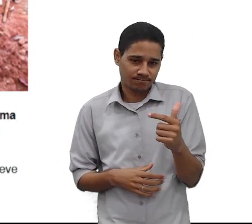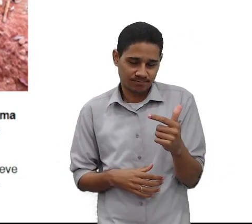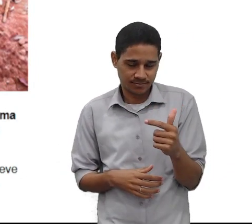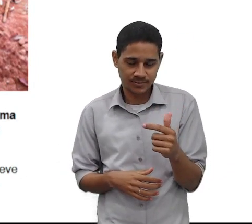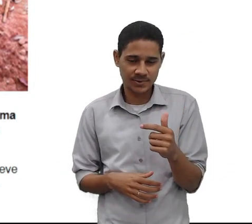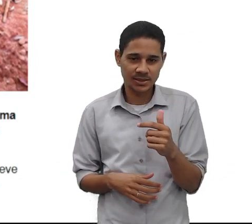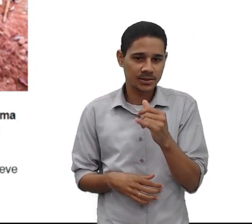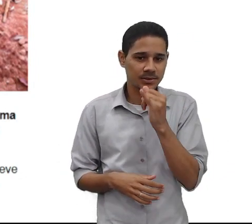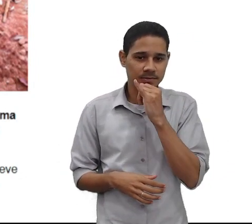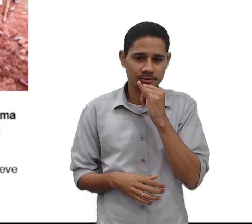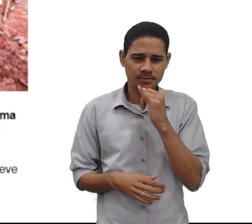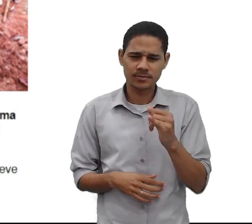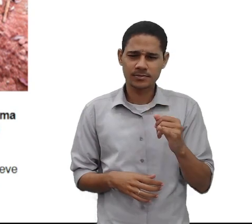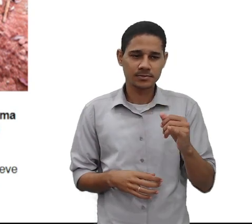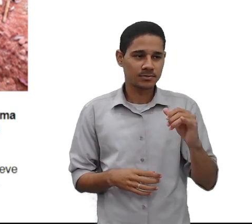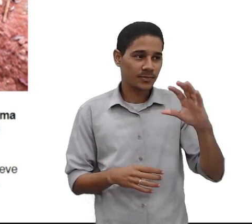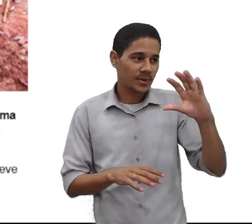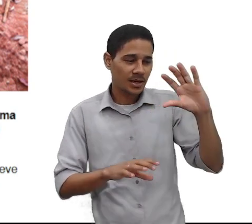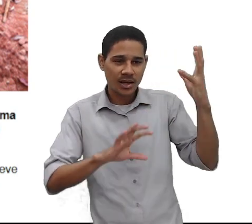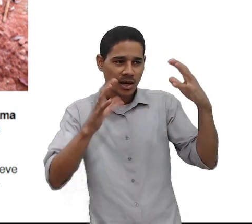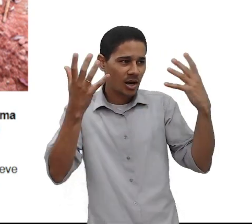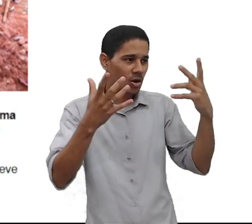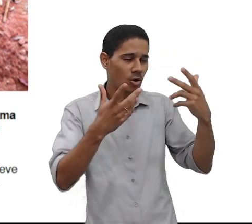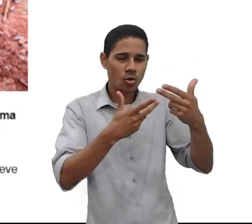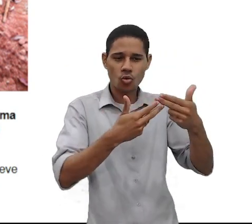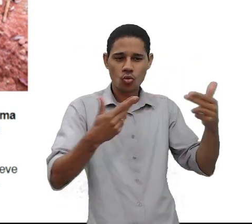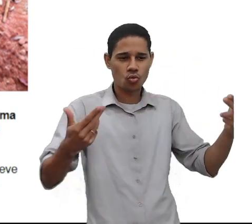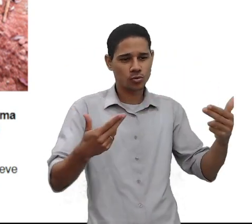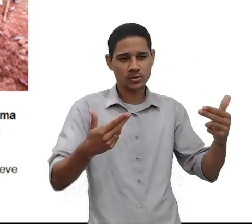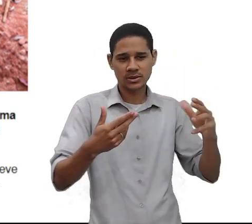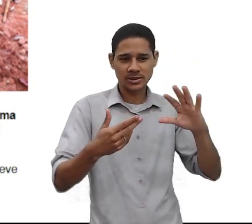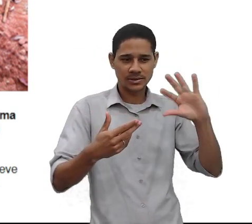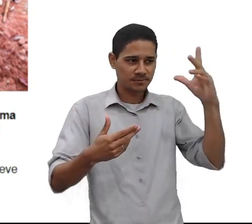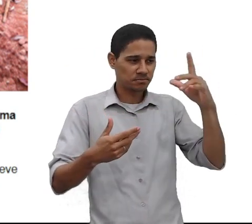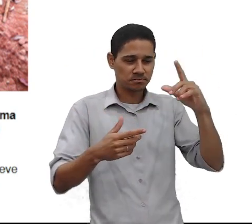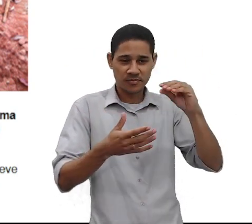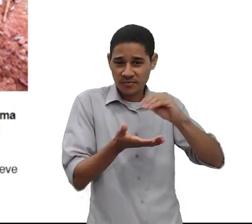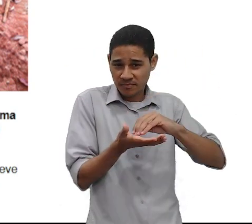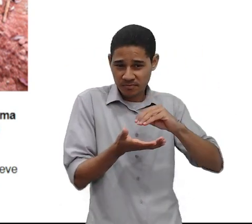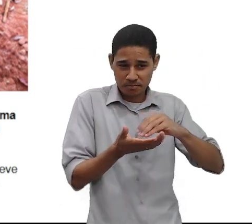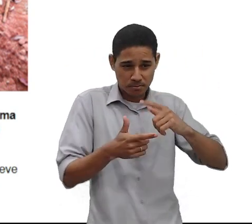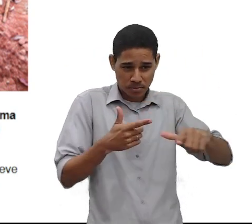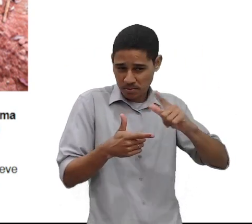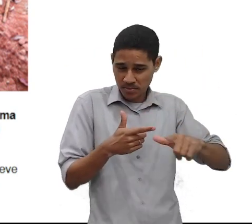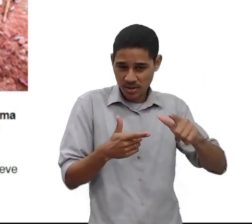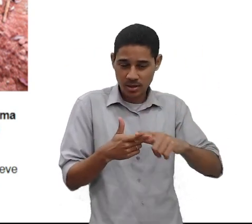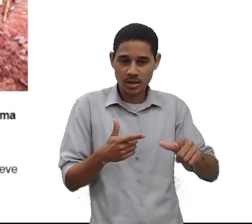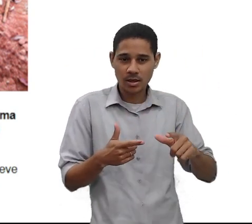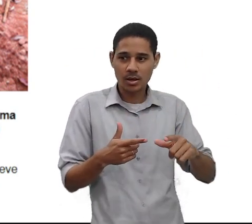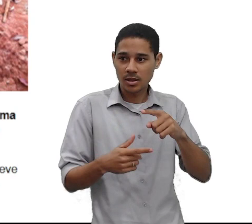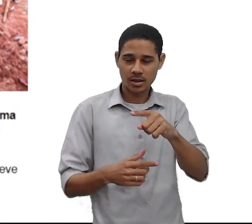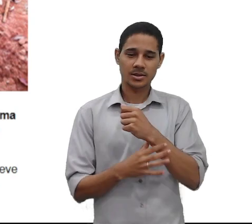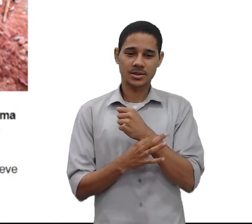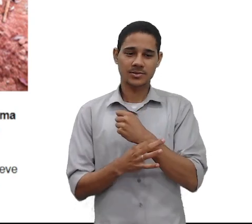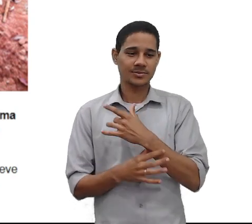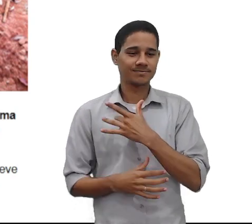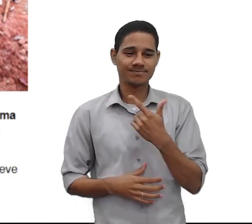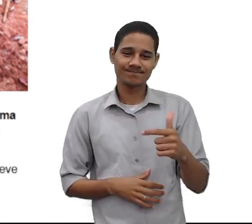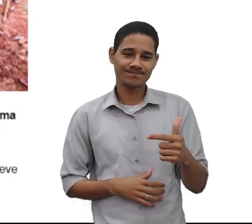falhas físicas que comprometem a segurança do trabalhador. Em outras palavras, as